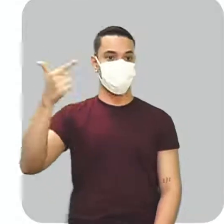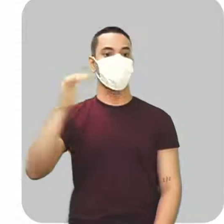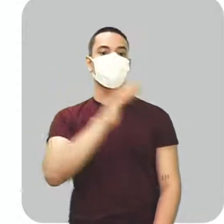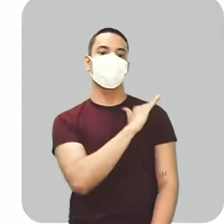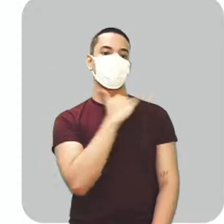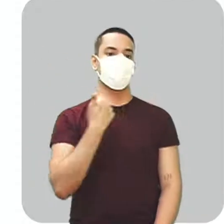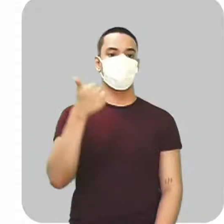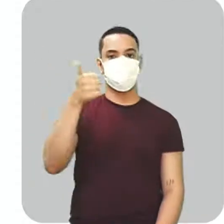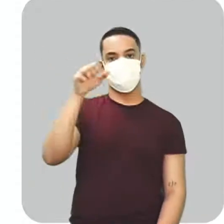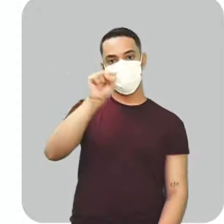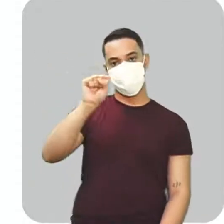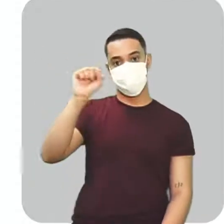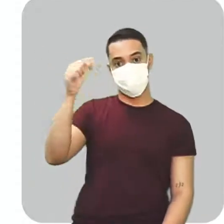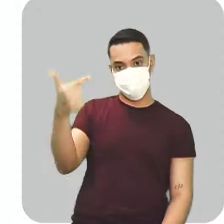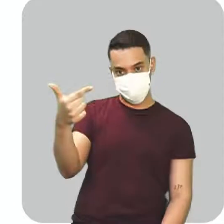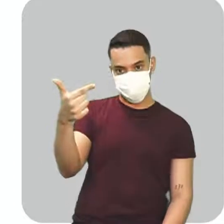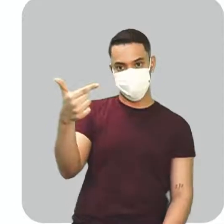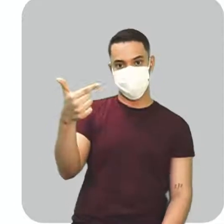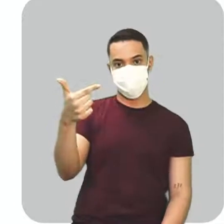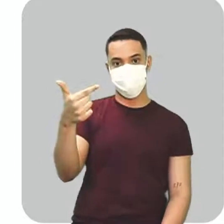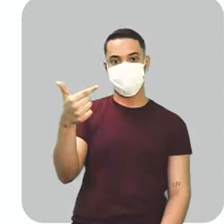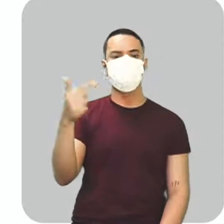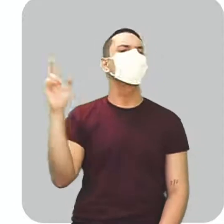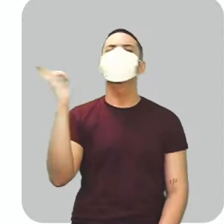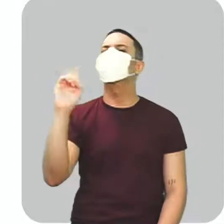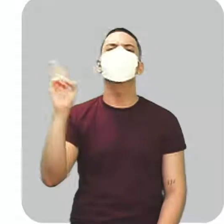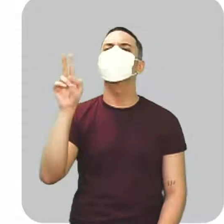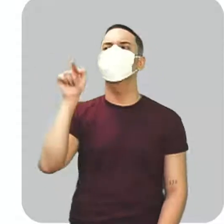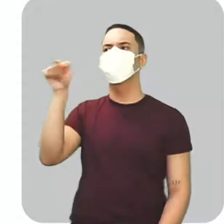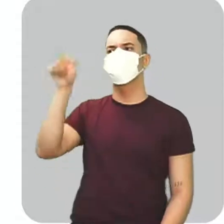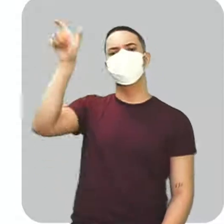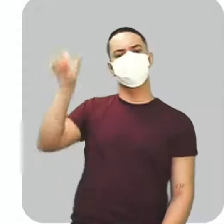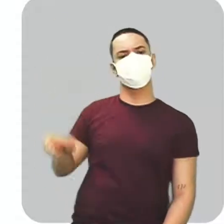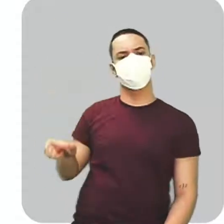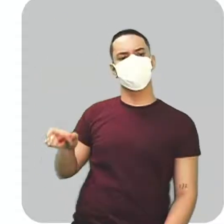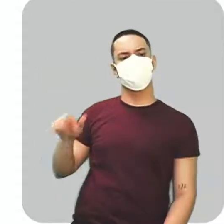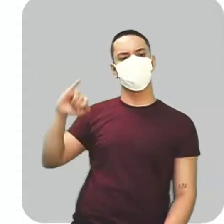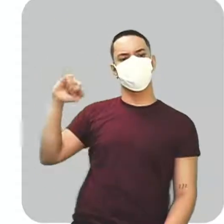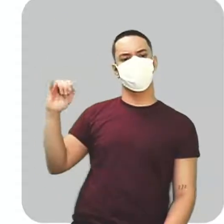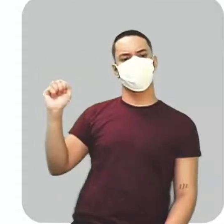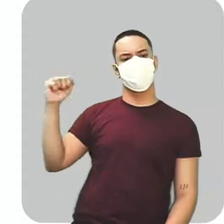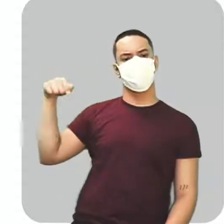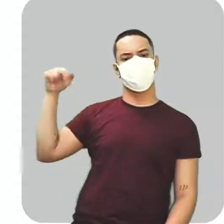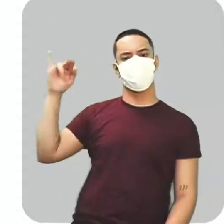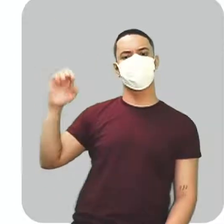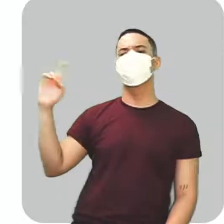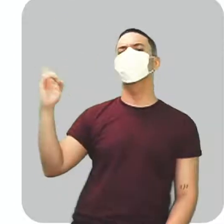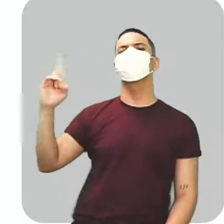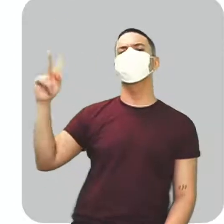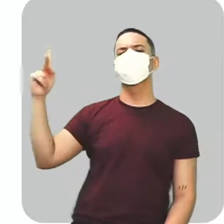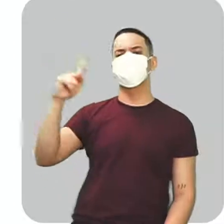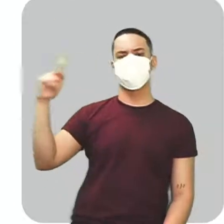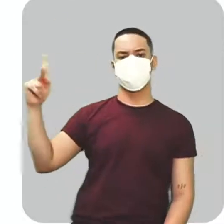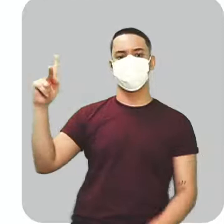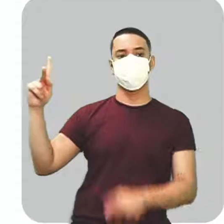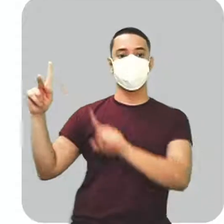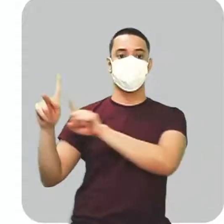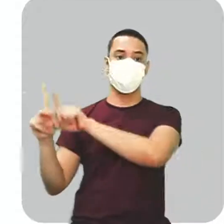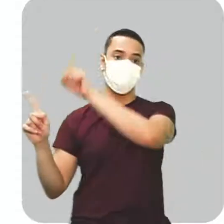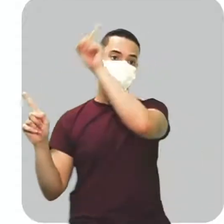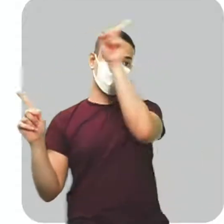1882. Olha só, ó, quem foi professor do Colégio Dom Pedro? Foi